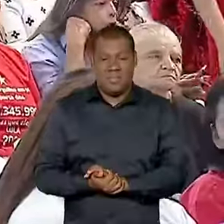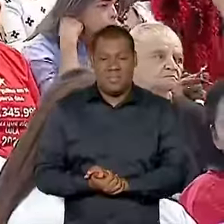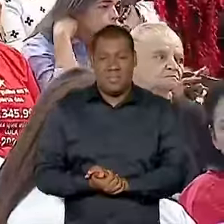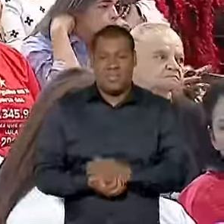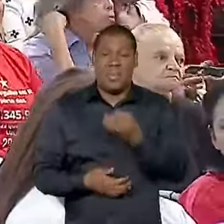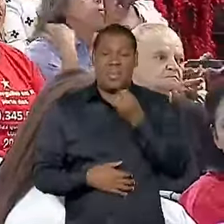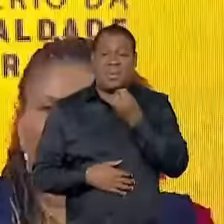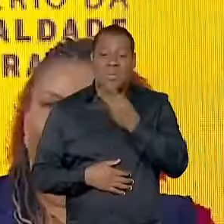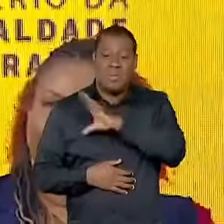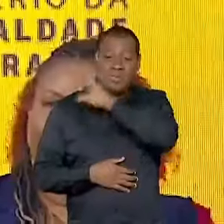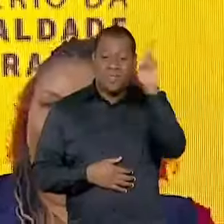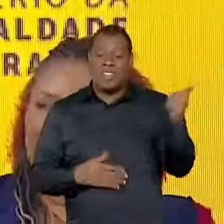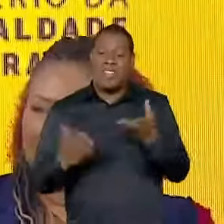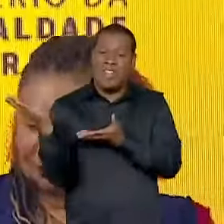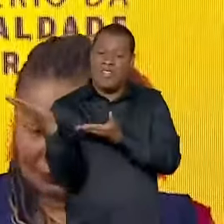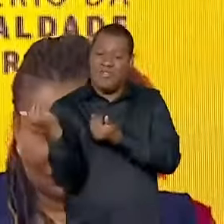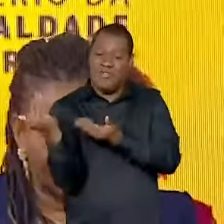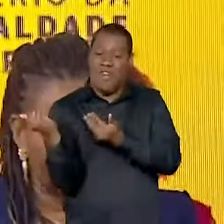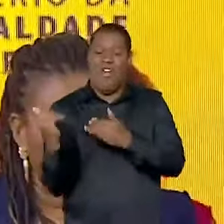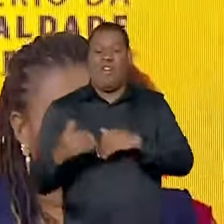Bom dia para quem é jovem aí!